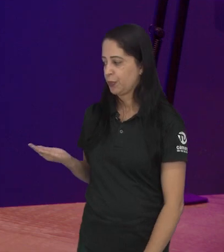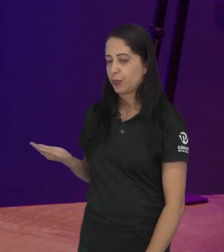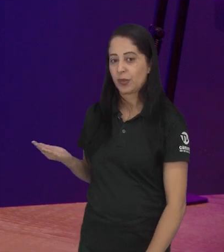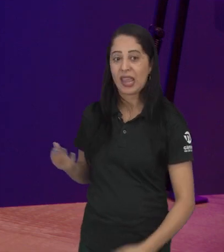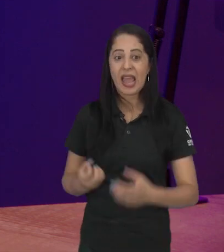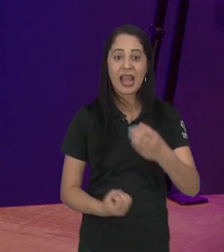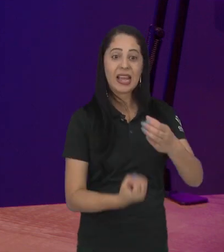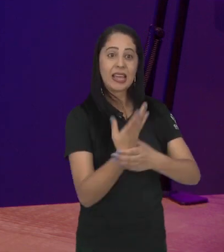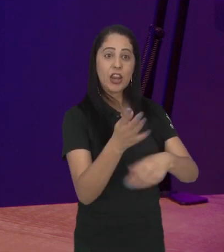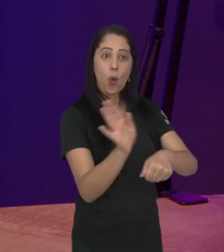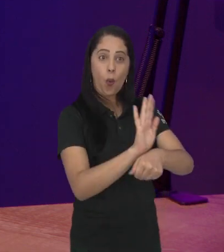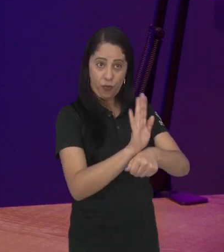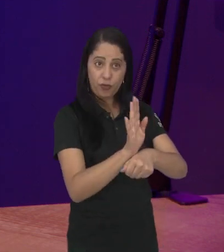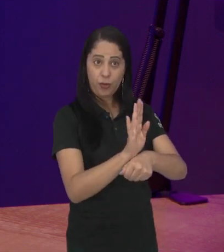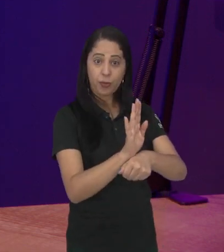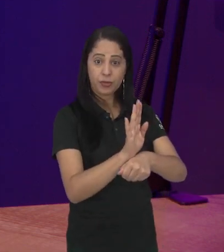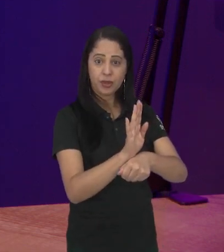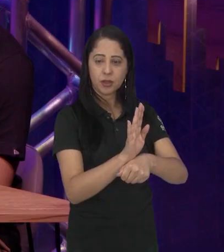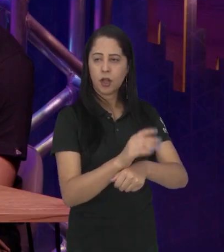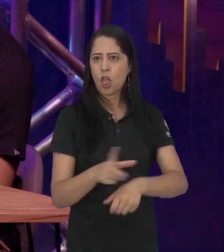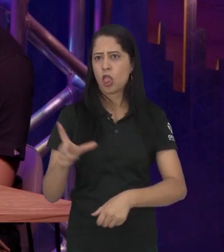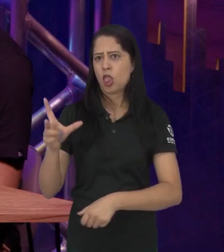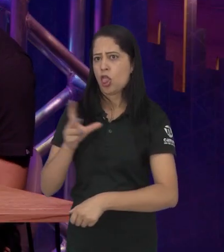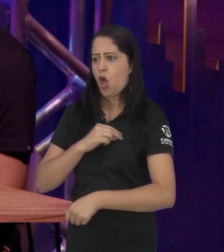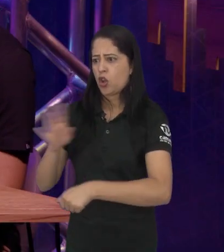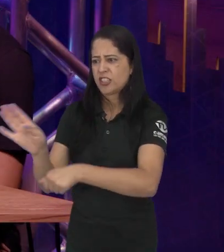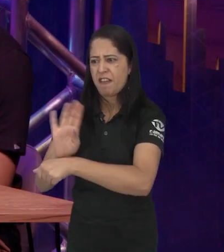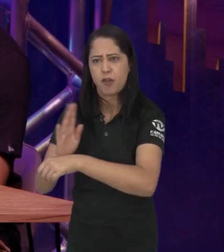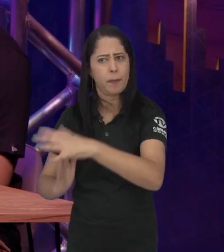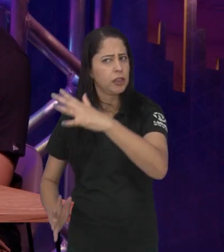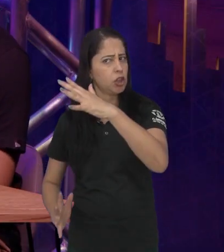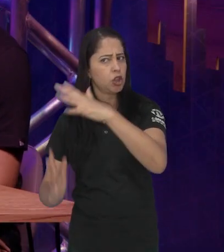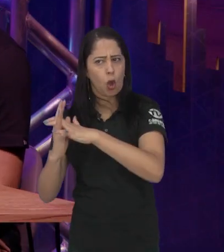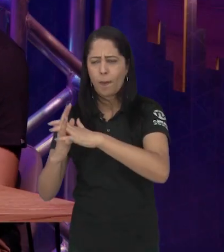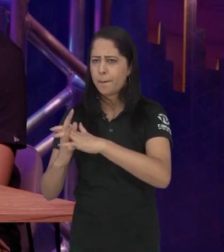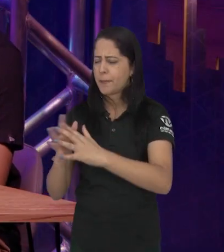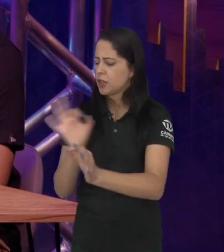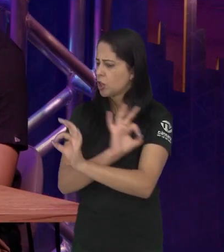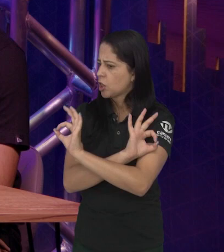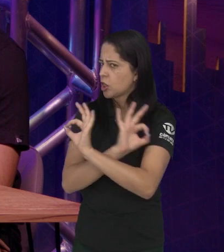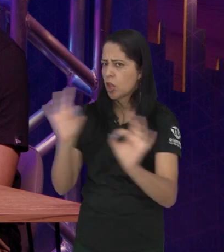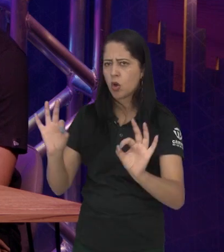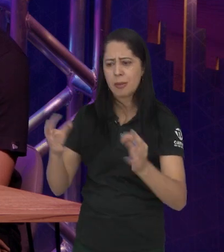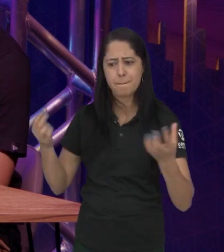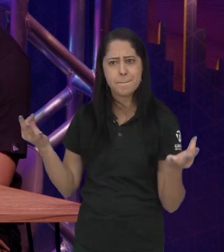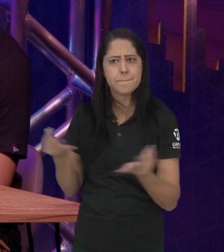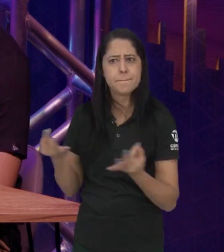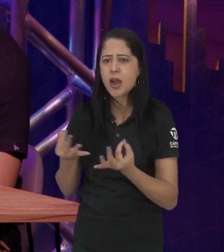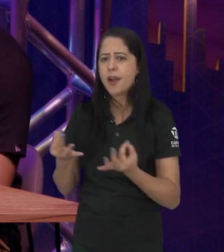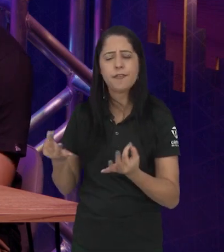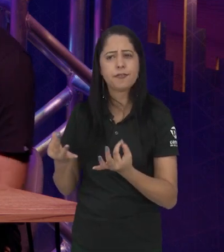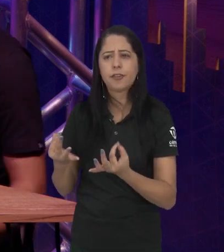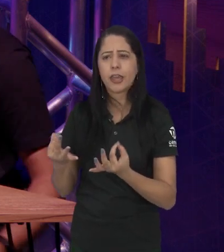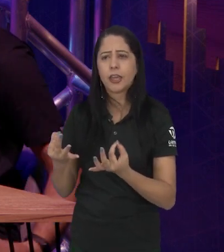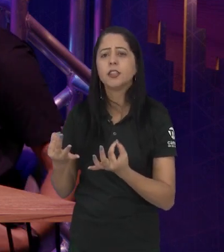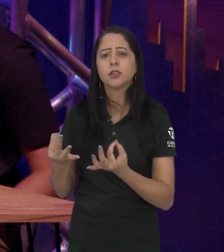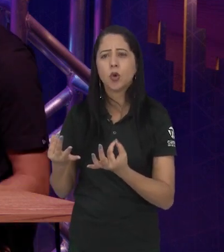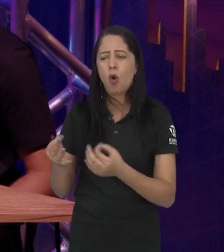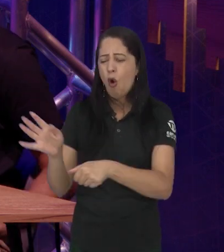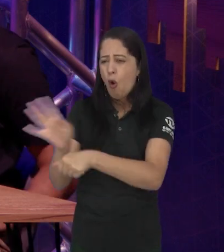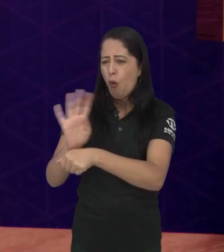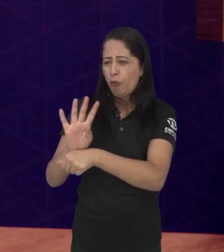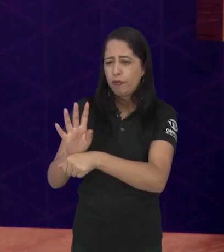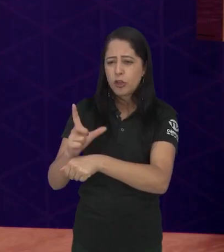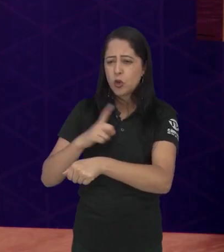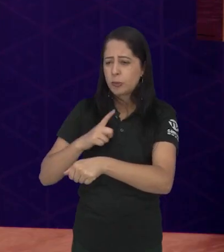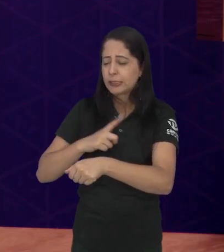em 2017. Que é um filmaço, cara. Nossa, super Moonlight filme. É muito louco. Um filme maravilhoso. Muito bom, é